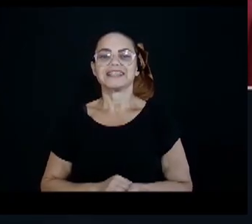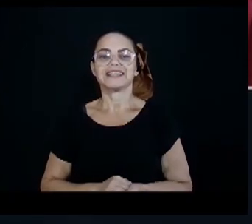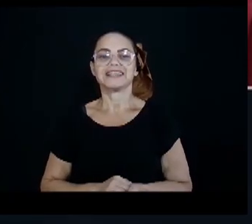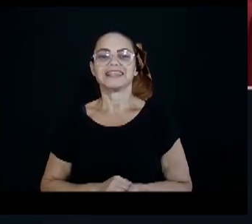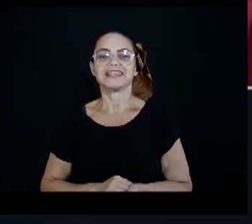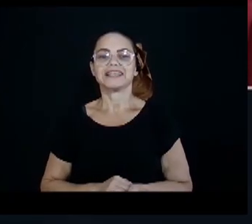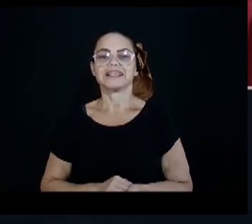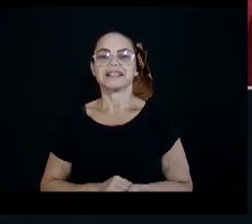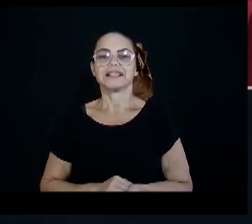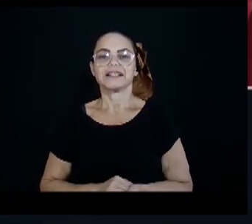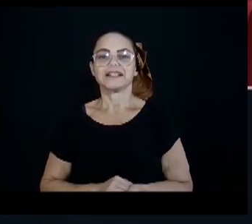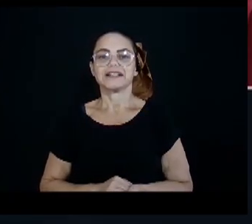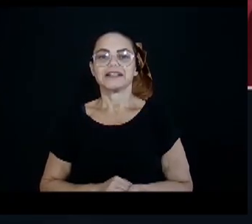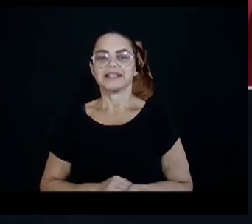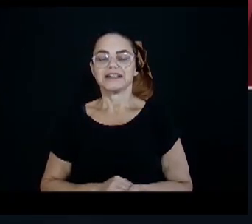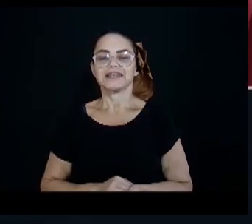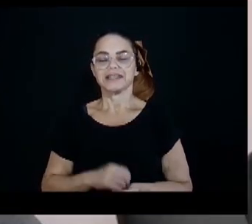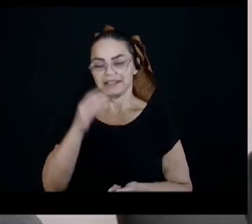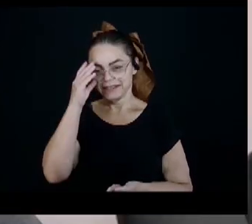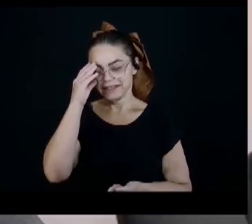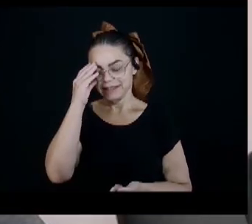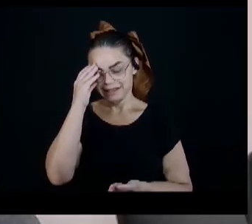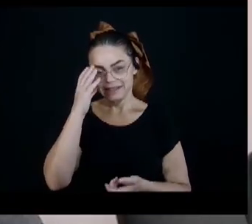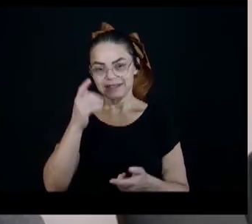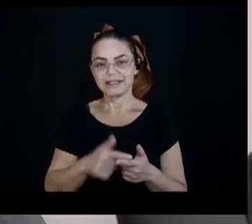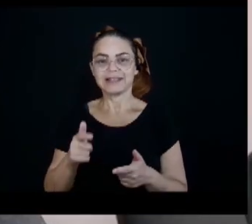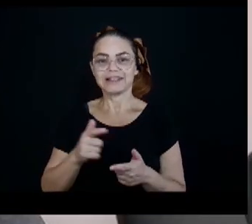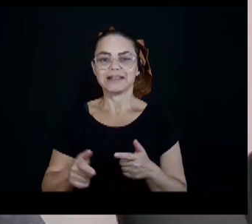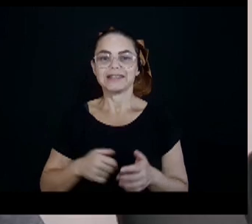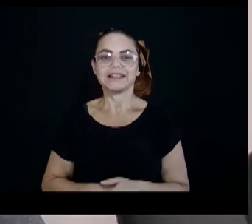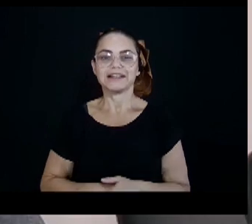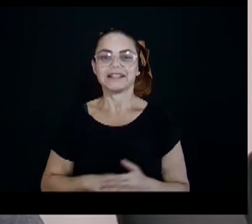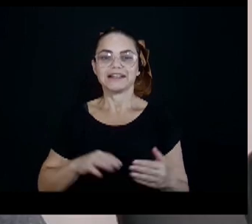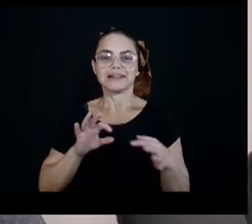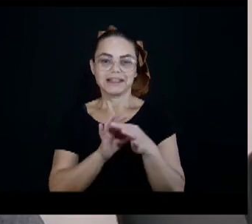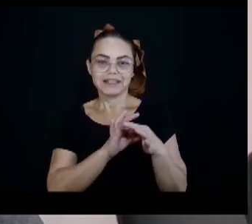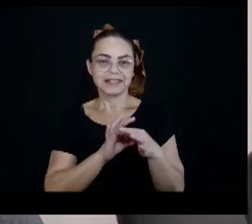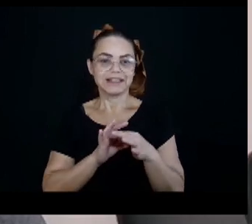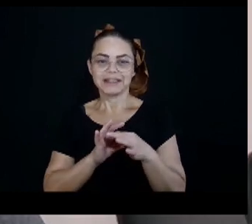Então, o problema é que as pessoas estão associando o medicamento como uma